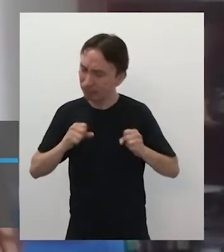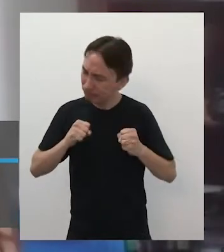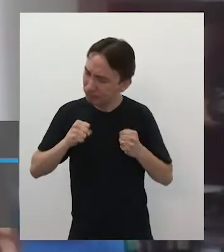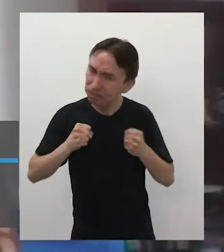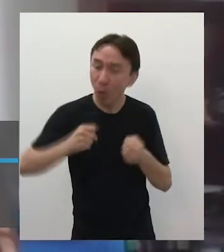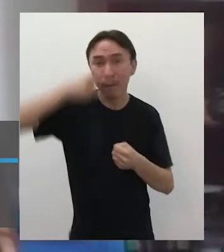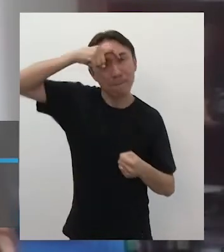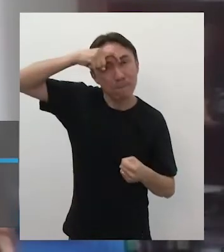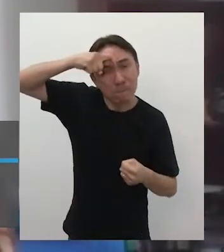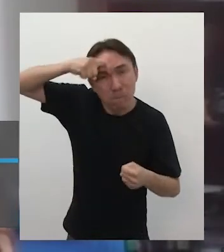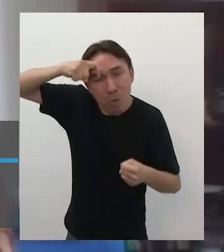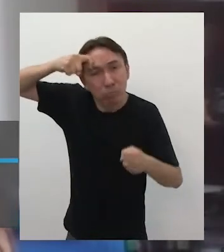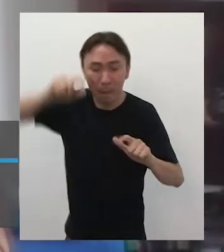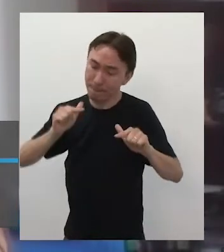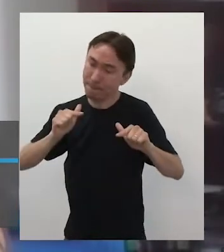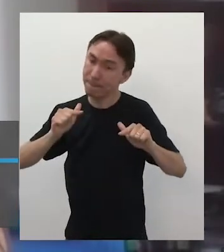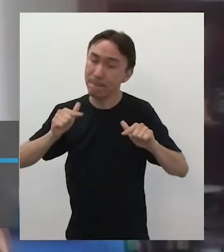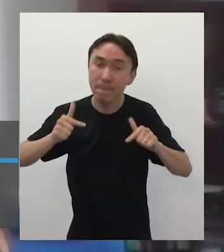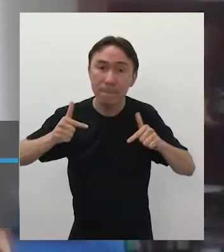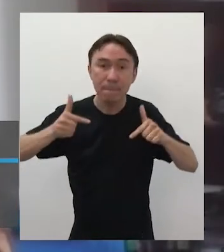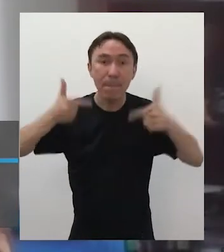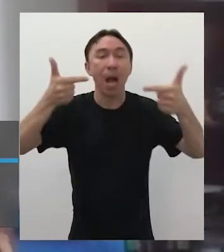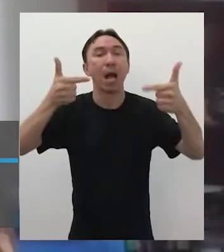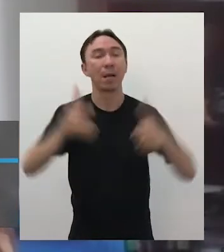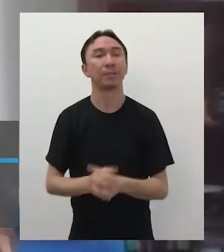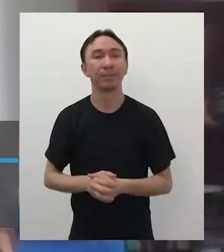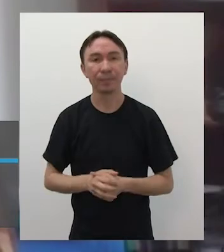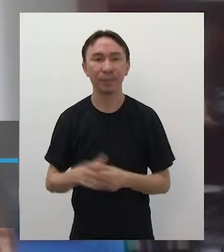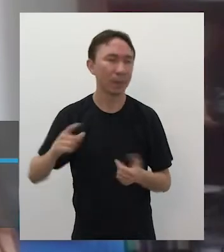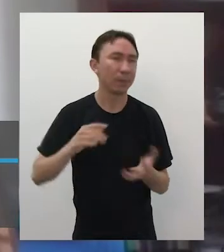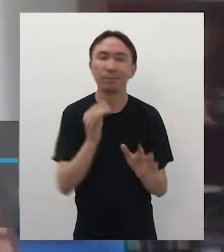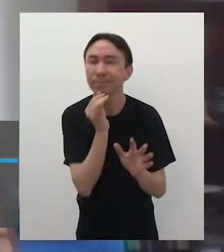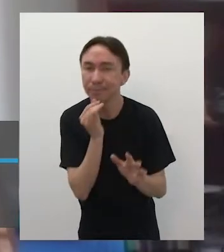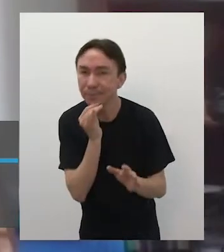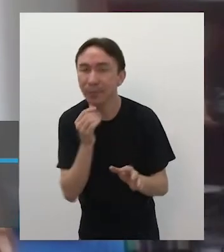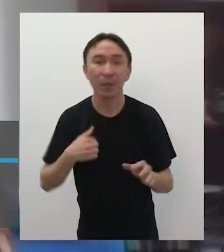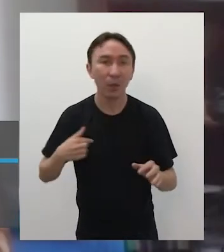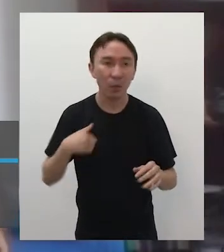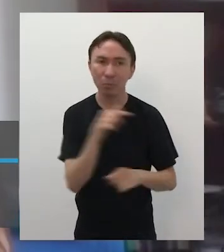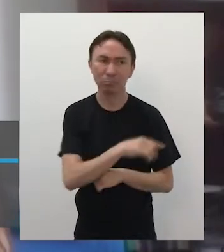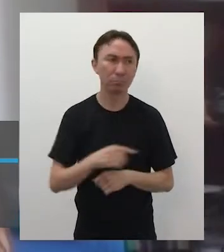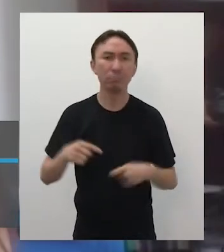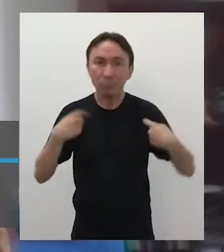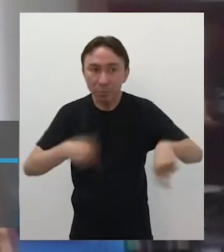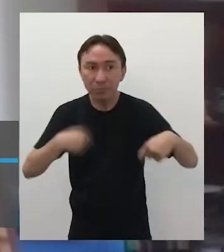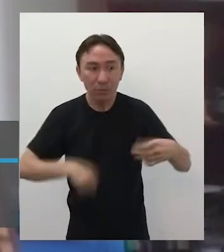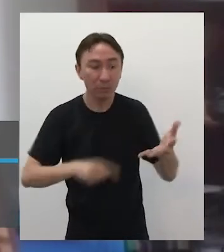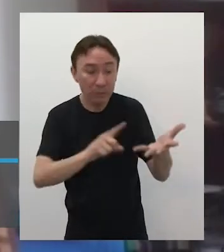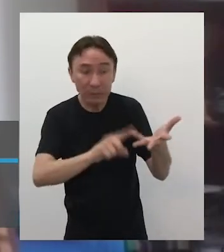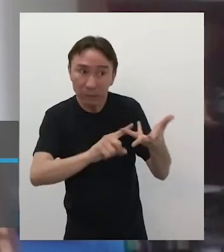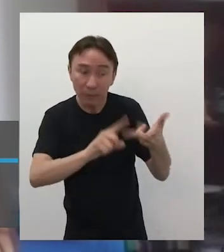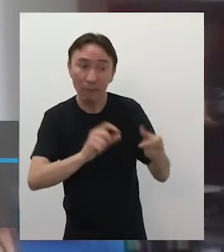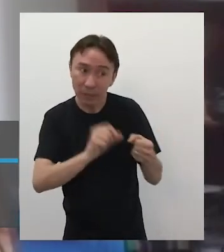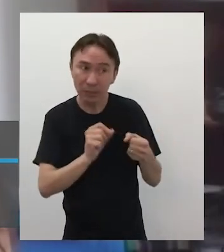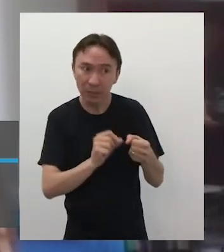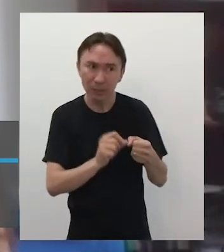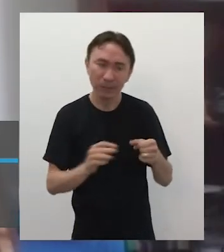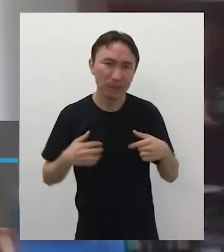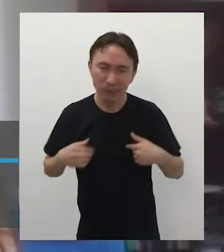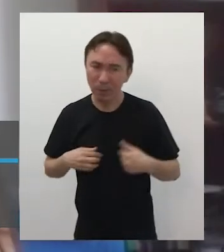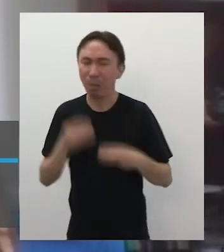nossa competência para justamente se esforçar, se empenhar, dar o melhor de si, continuamente se